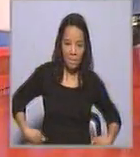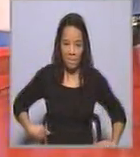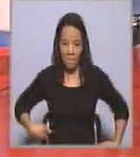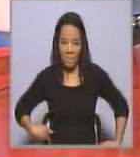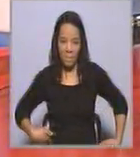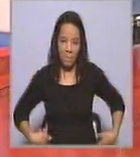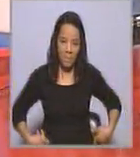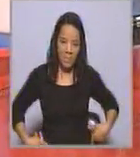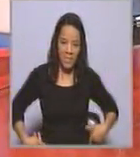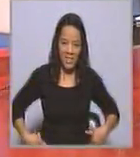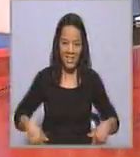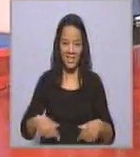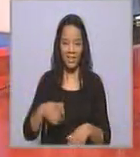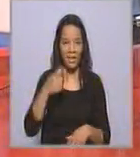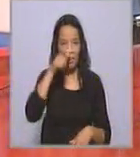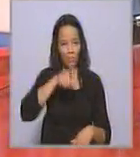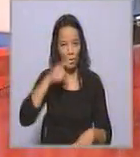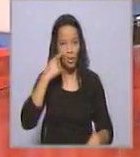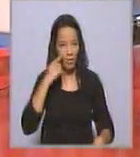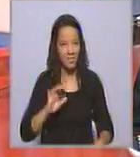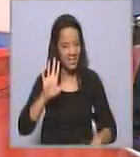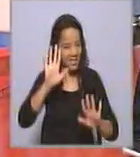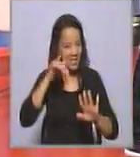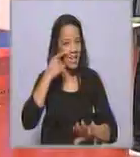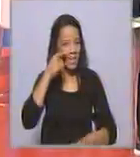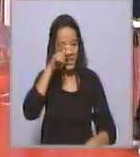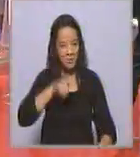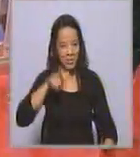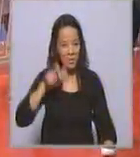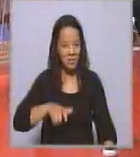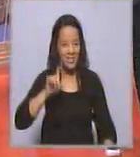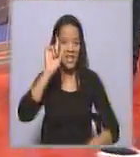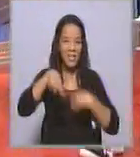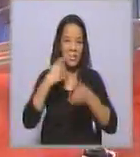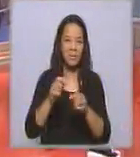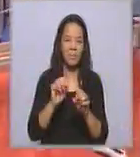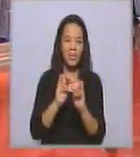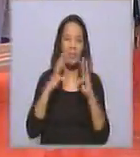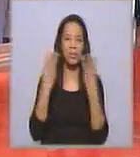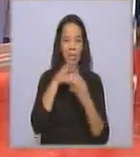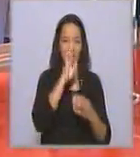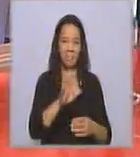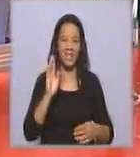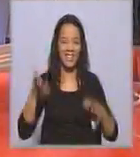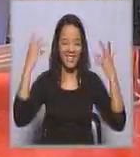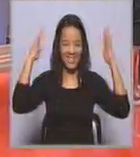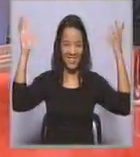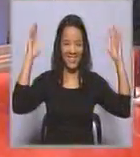Peraí! Ok, ok, está bem a ver, ok. Ó Paulo, já chega. Ela vai aprender no workshop, ok? Menina, você.